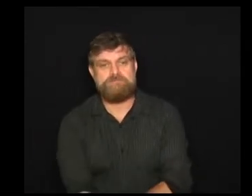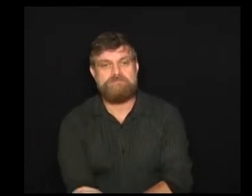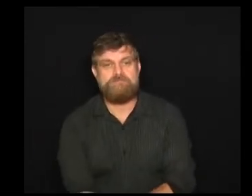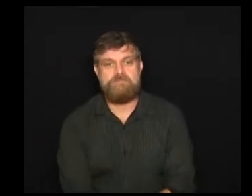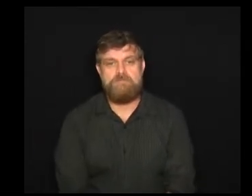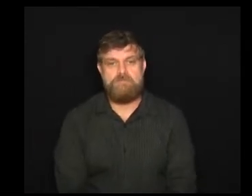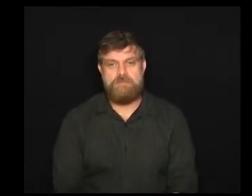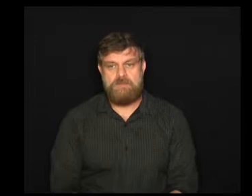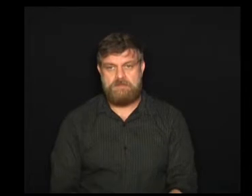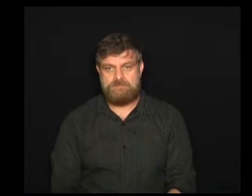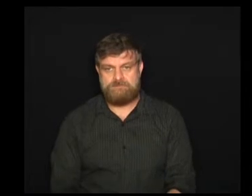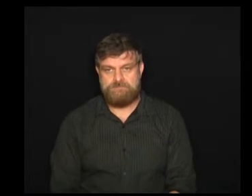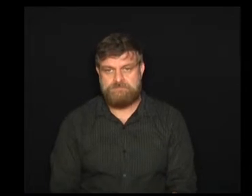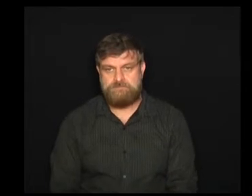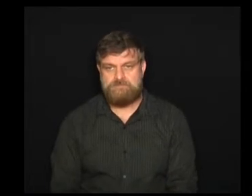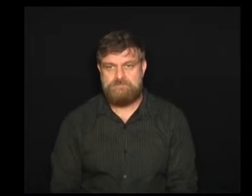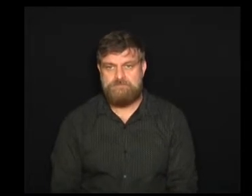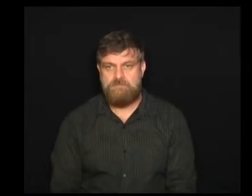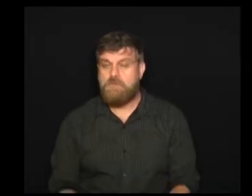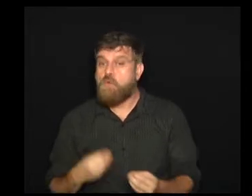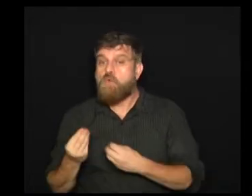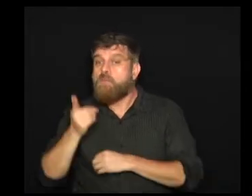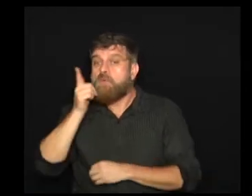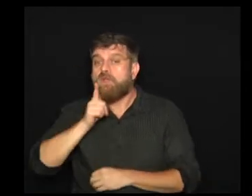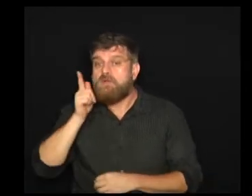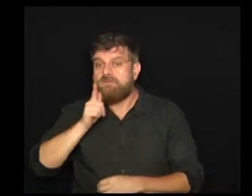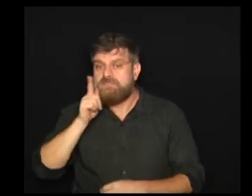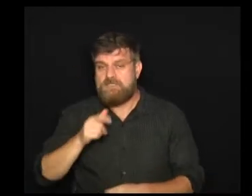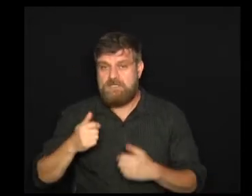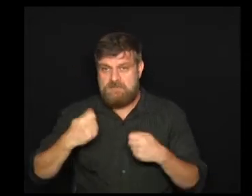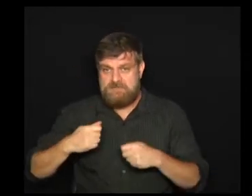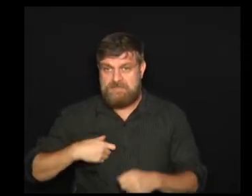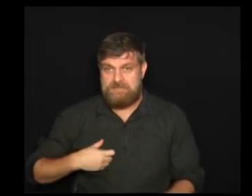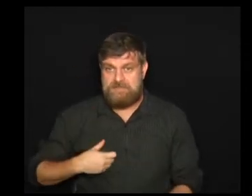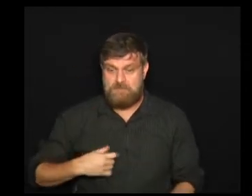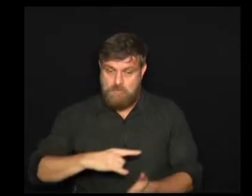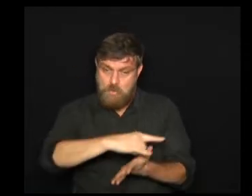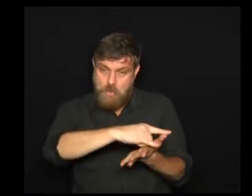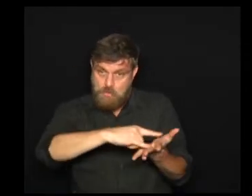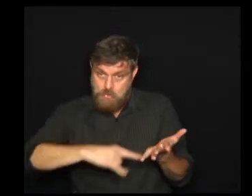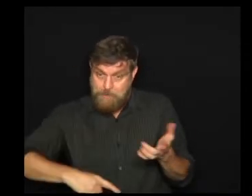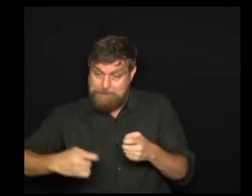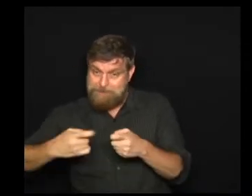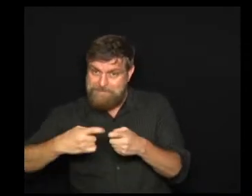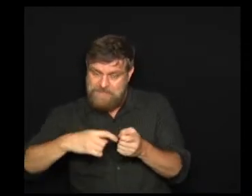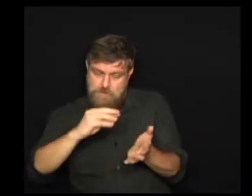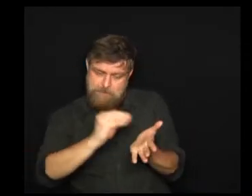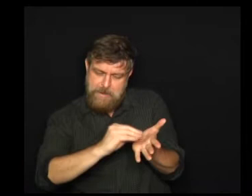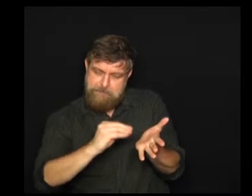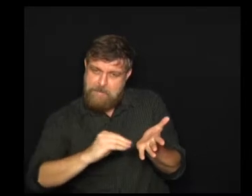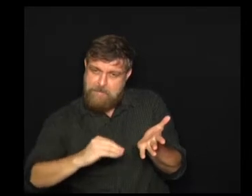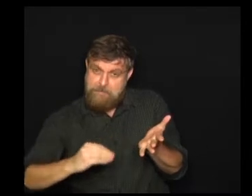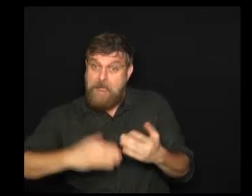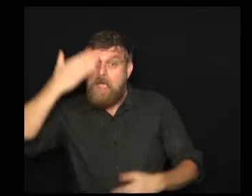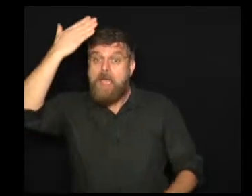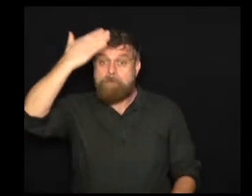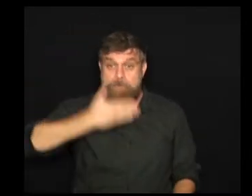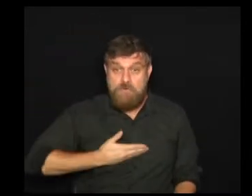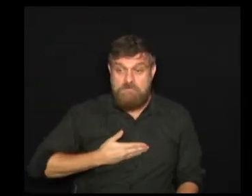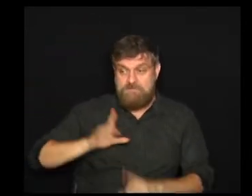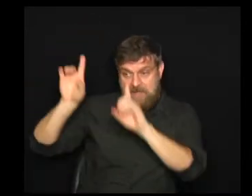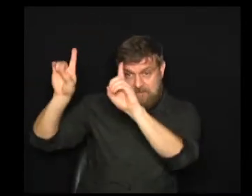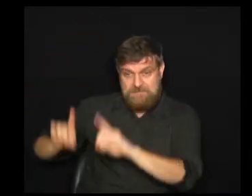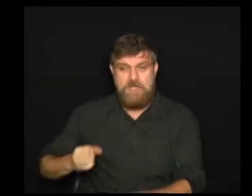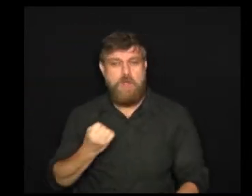O cartão, para tirar, tem que levar o laudo, né, que comprova a deficiência. Tem umas características lá que o